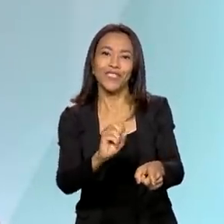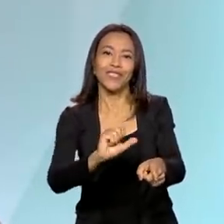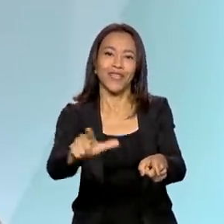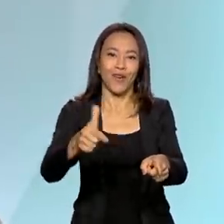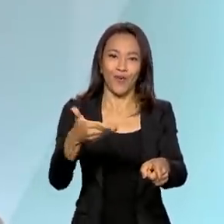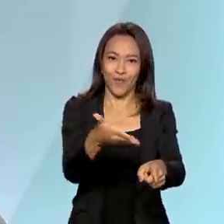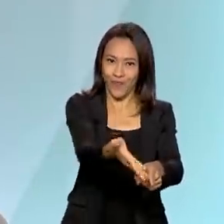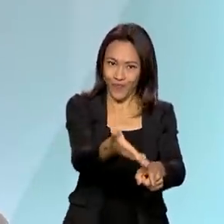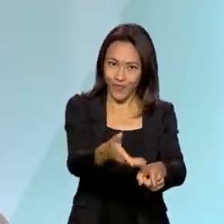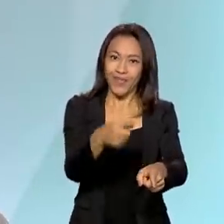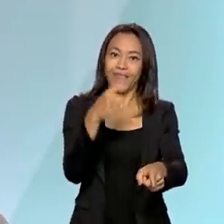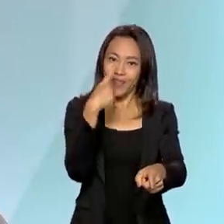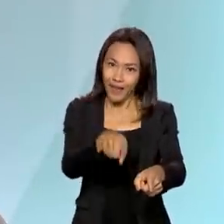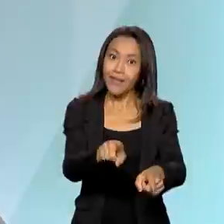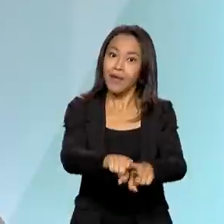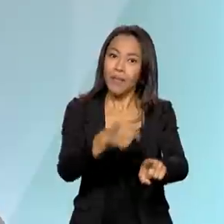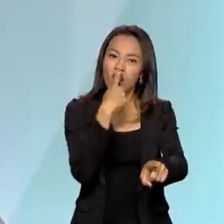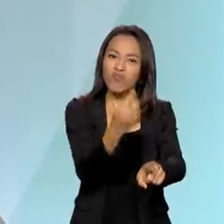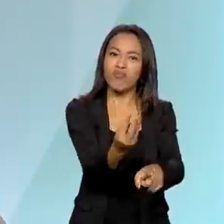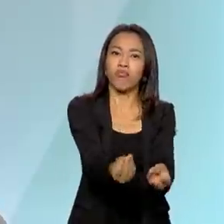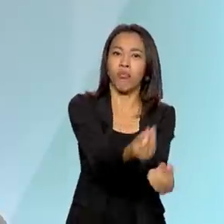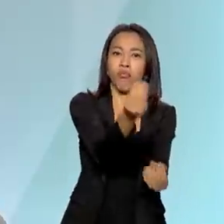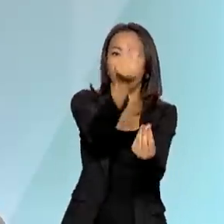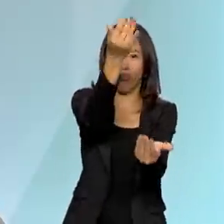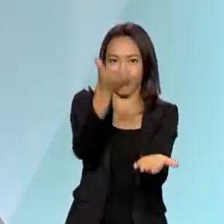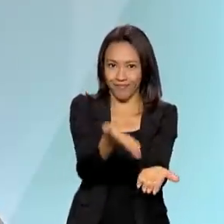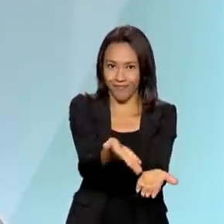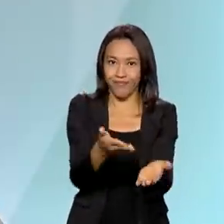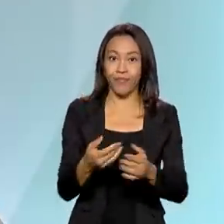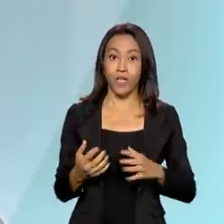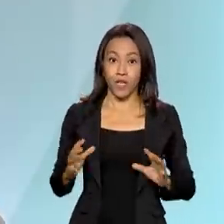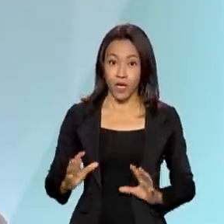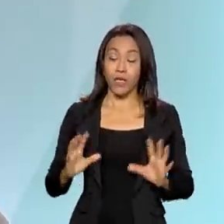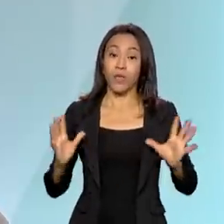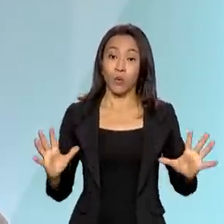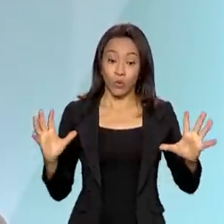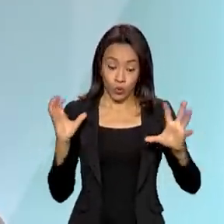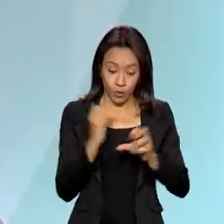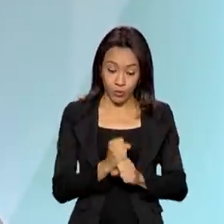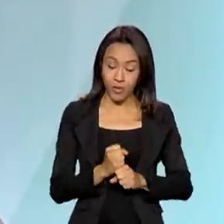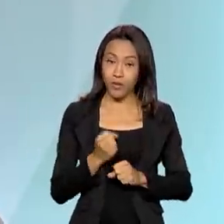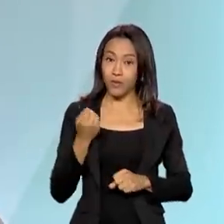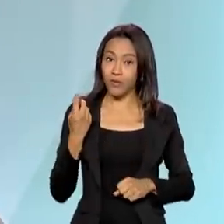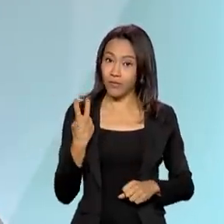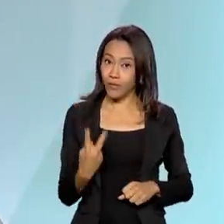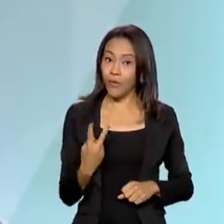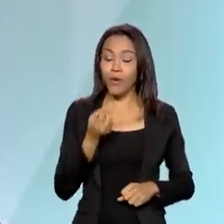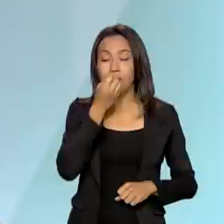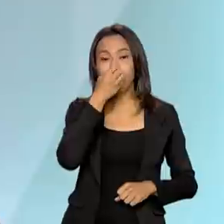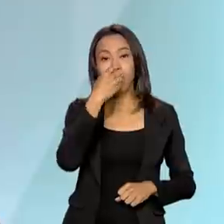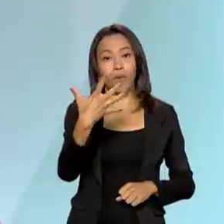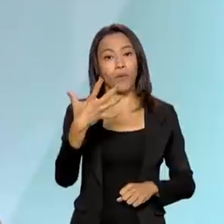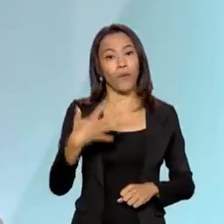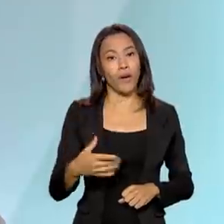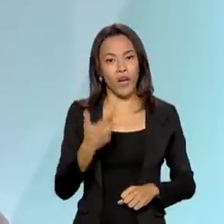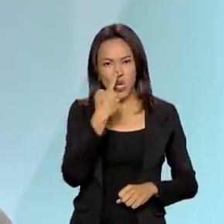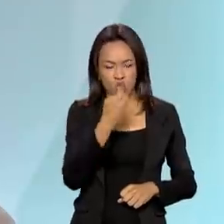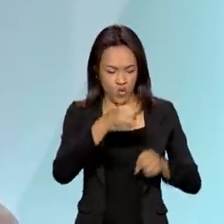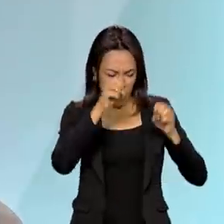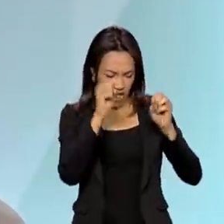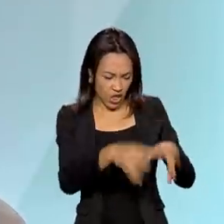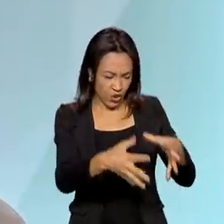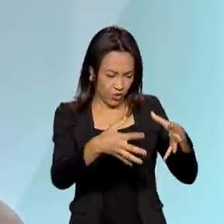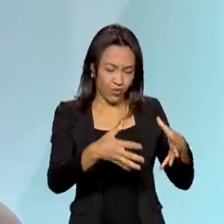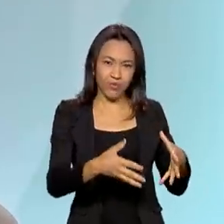também estaria emitindo gás de efeito estufa. Então, a soma dos dois é uma equação muito boa, onde você transforma o lixo,